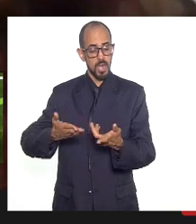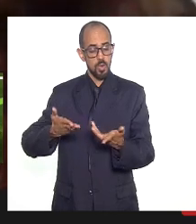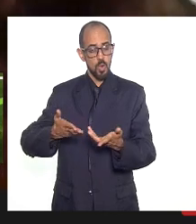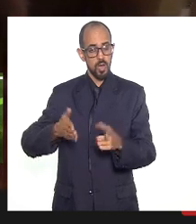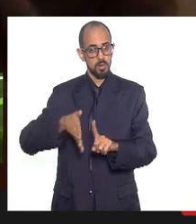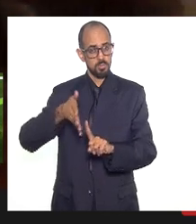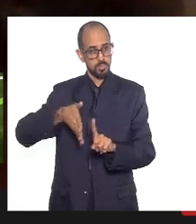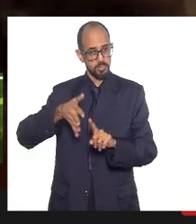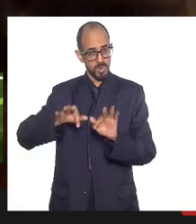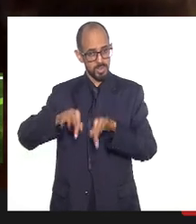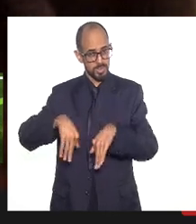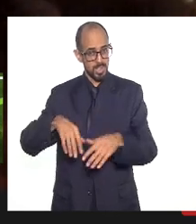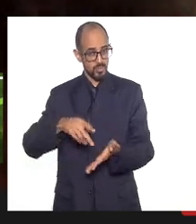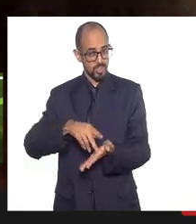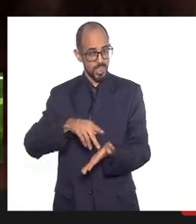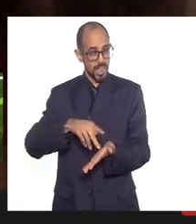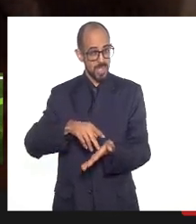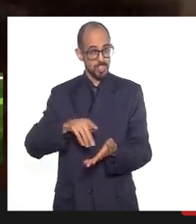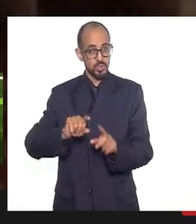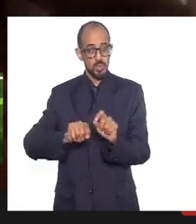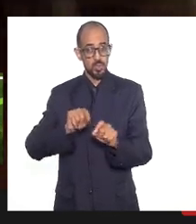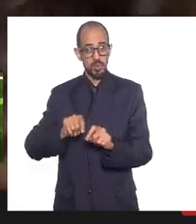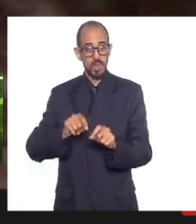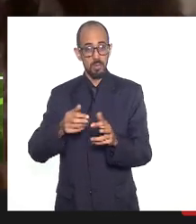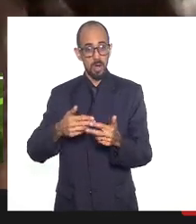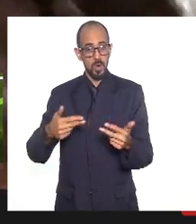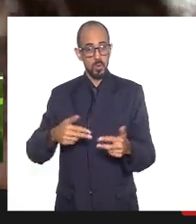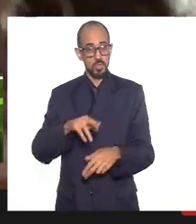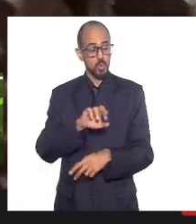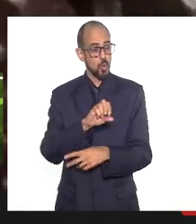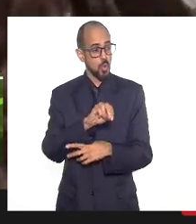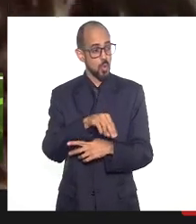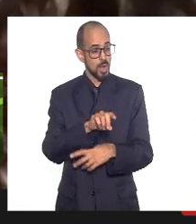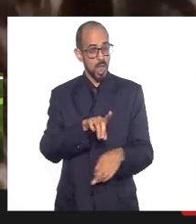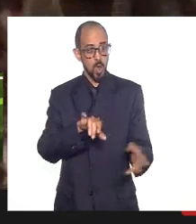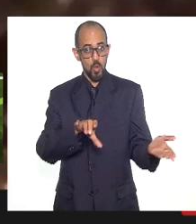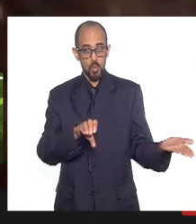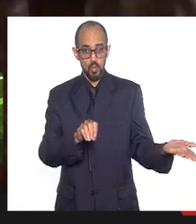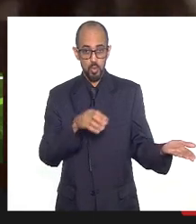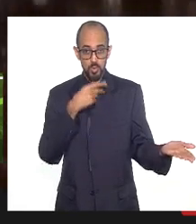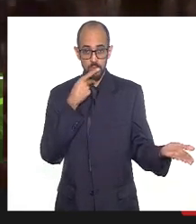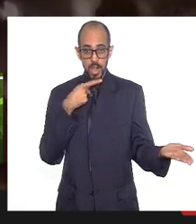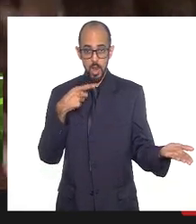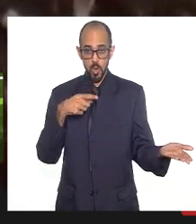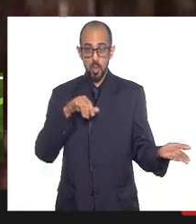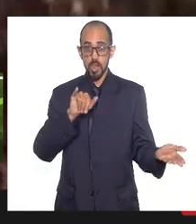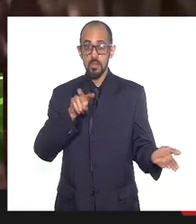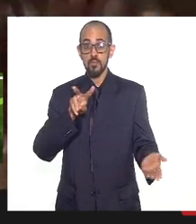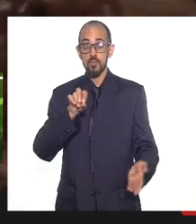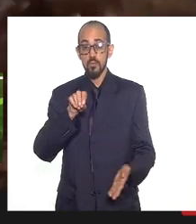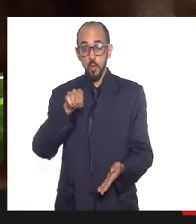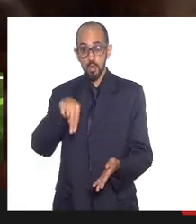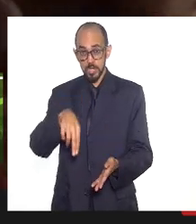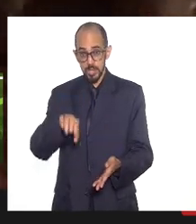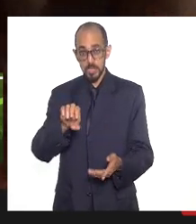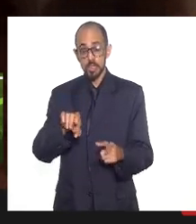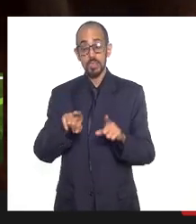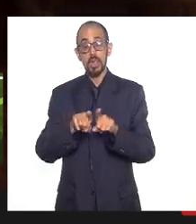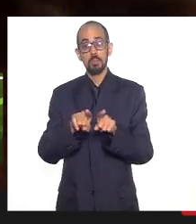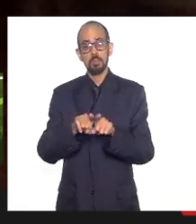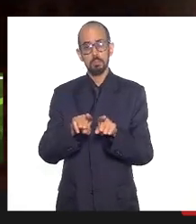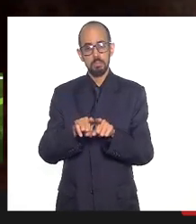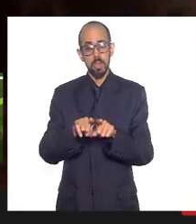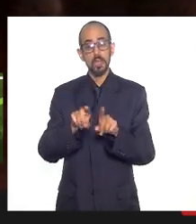mesmo, uma questão que o Ronaldo trouxe, que Ivone também trouxe, né,